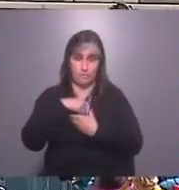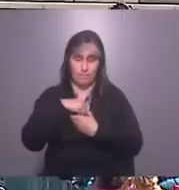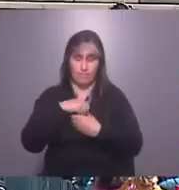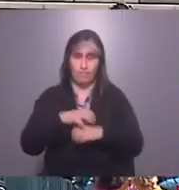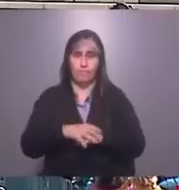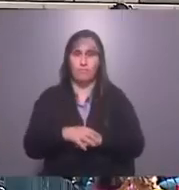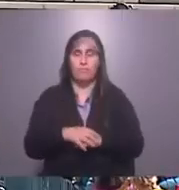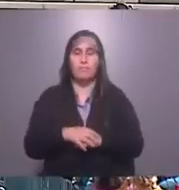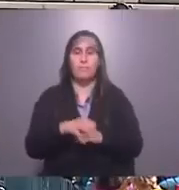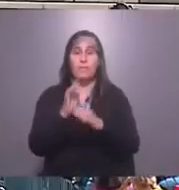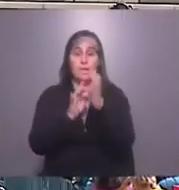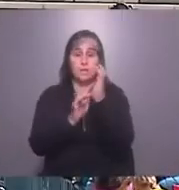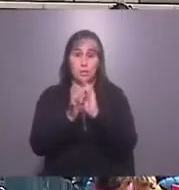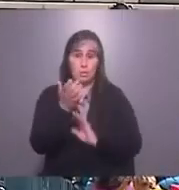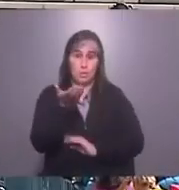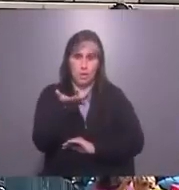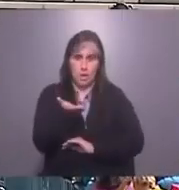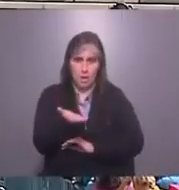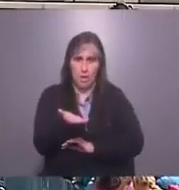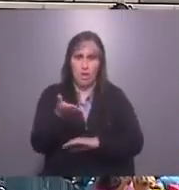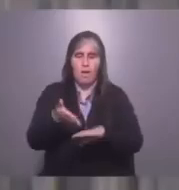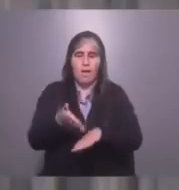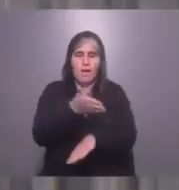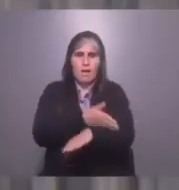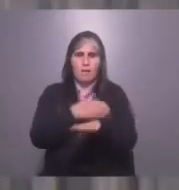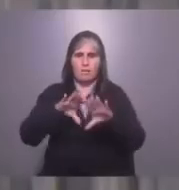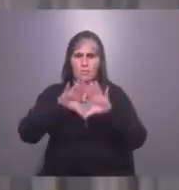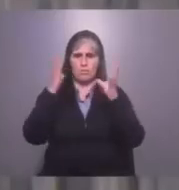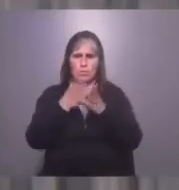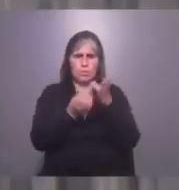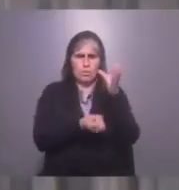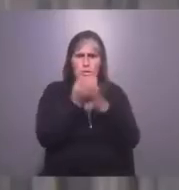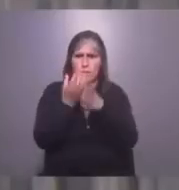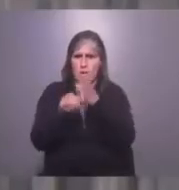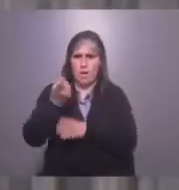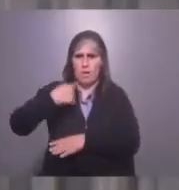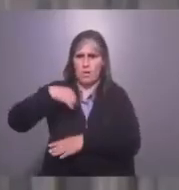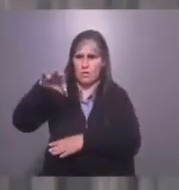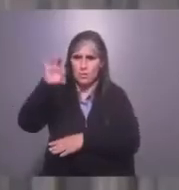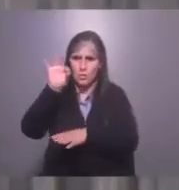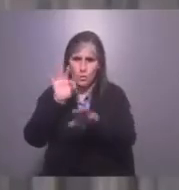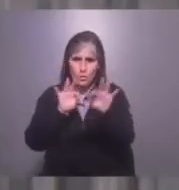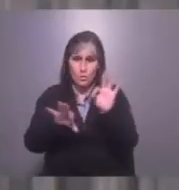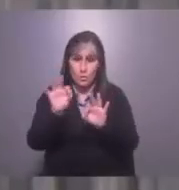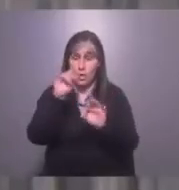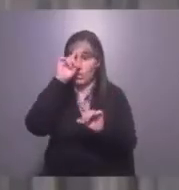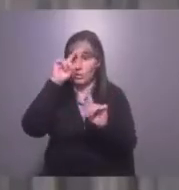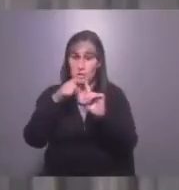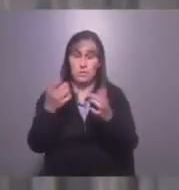Nele nos escolheu antes da criação do mundo para sermos santos